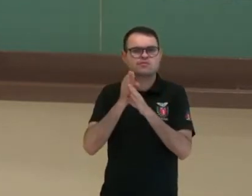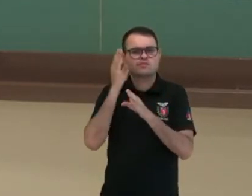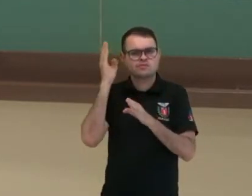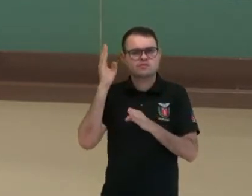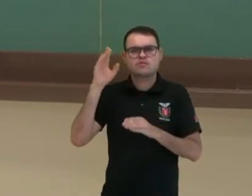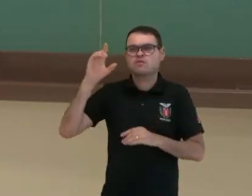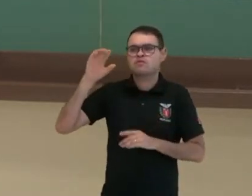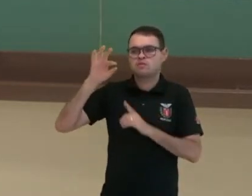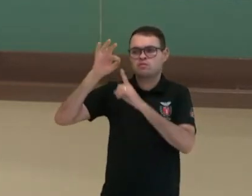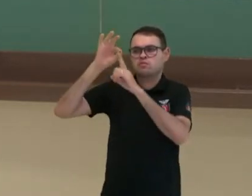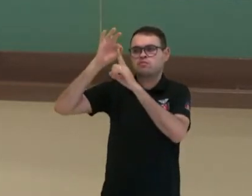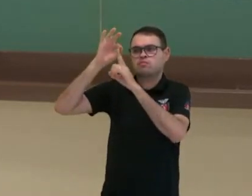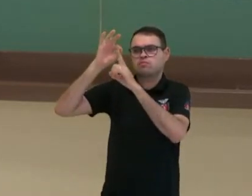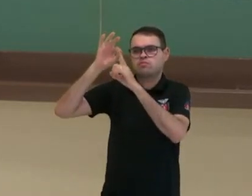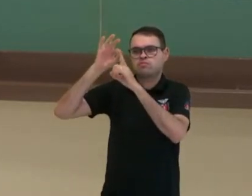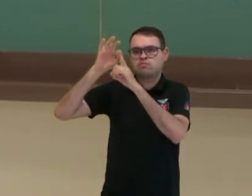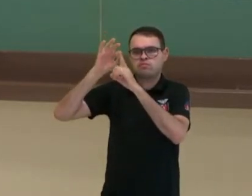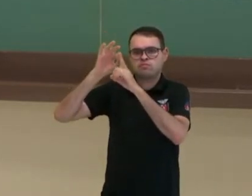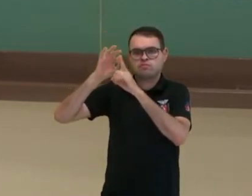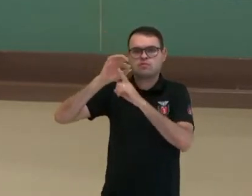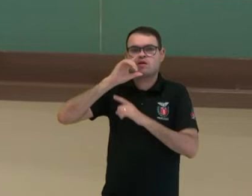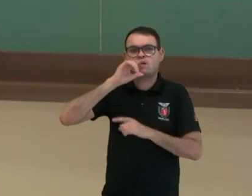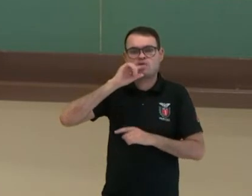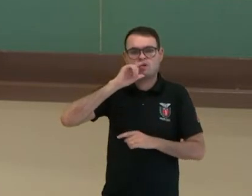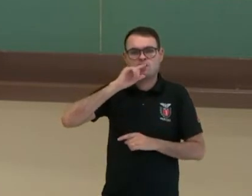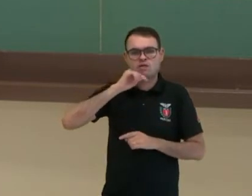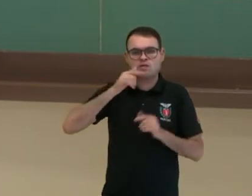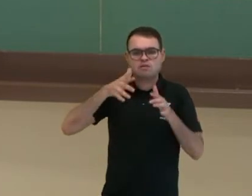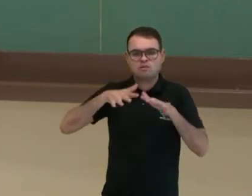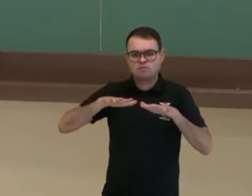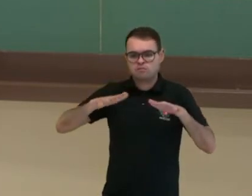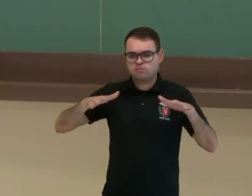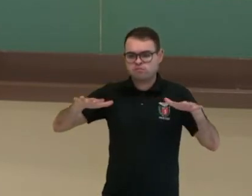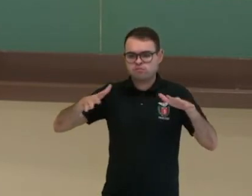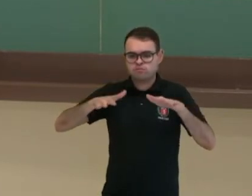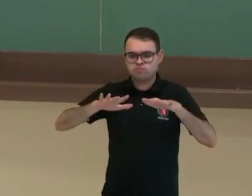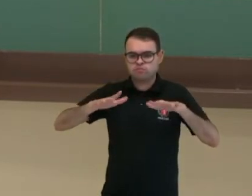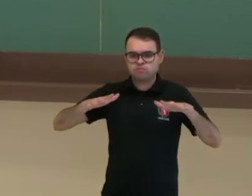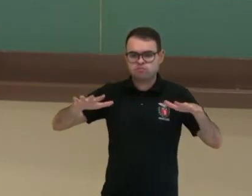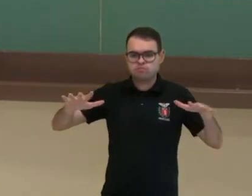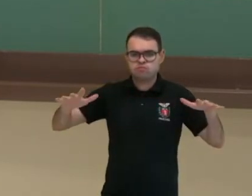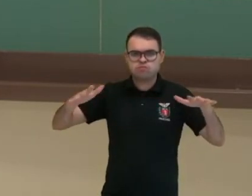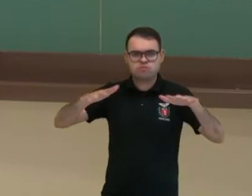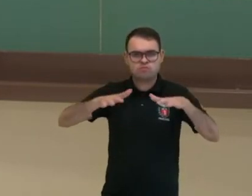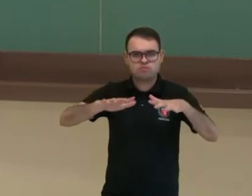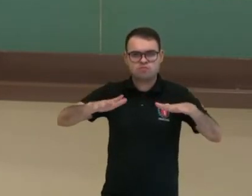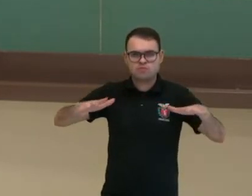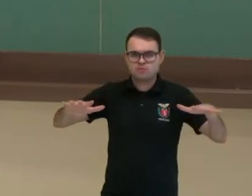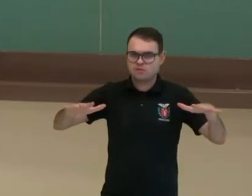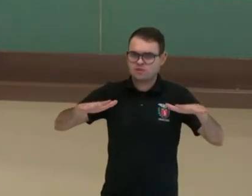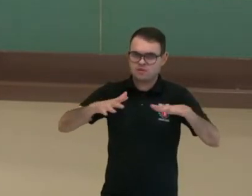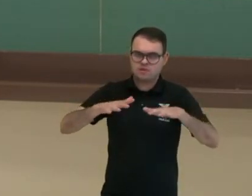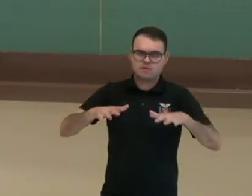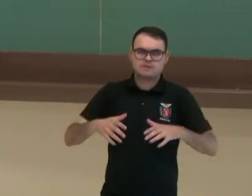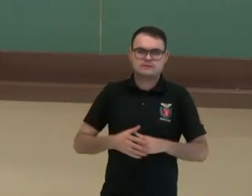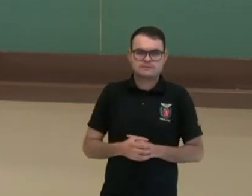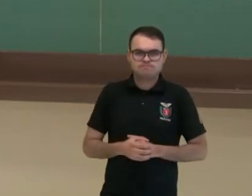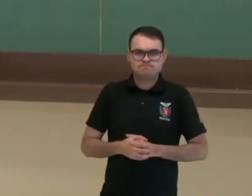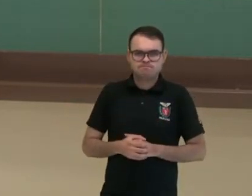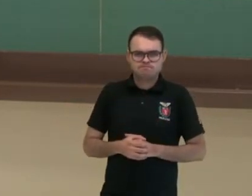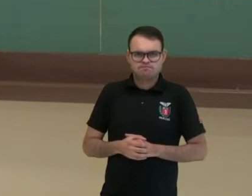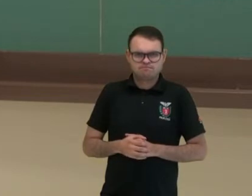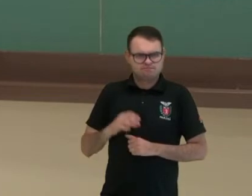da temperatura, essa água líquida foi se acumulando na superfície. Isso não foi do dia